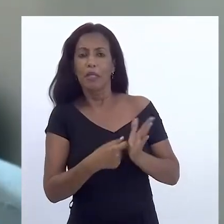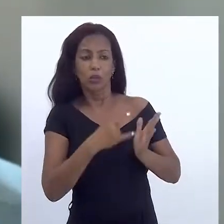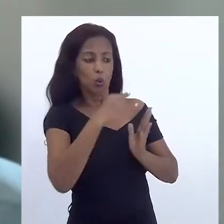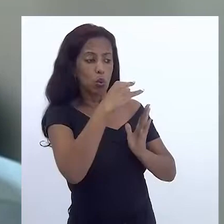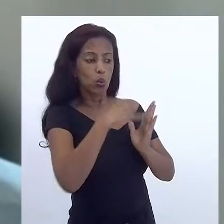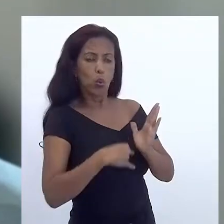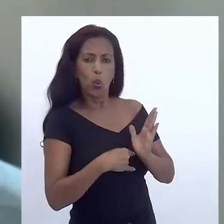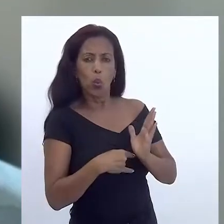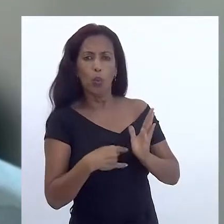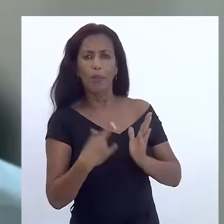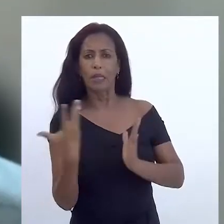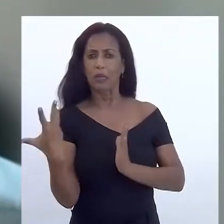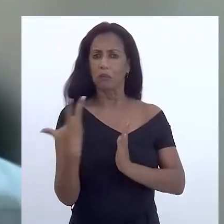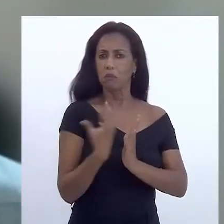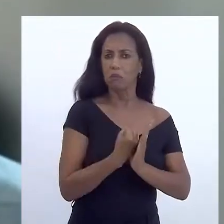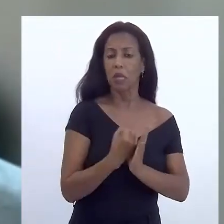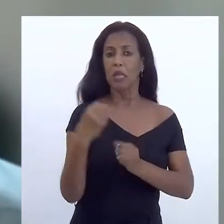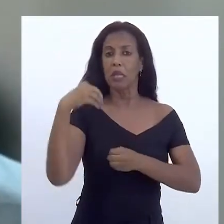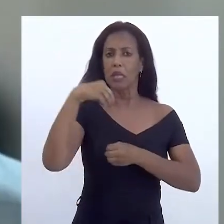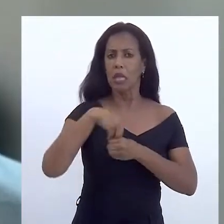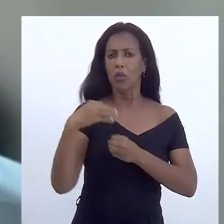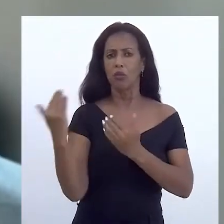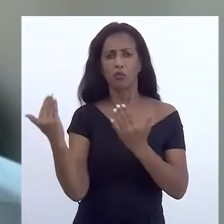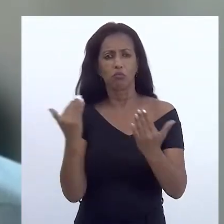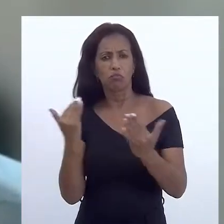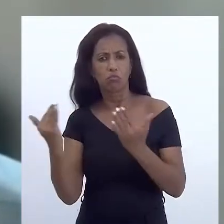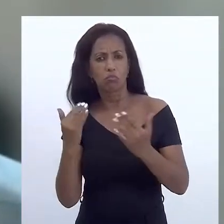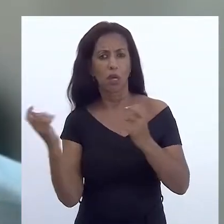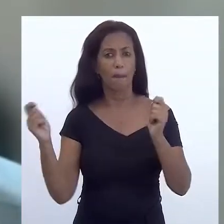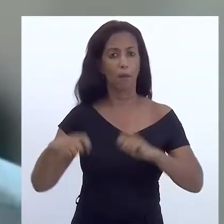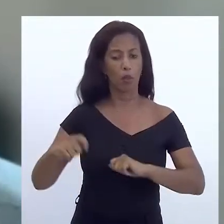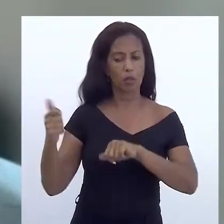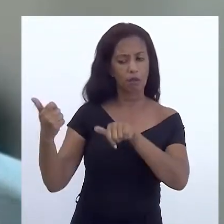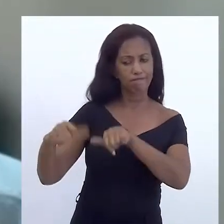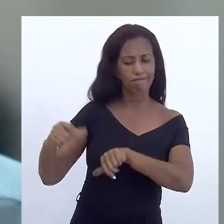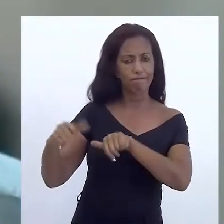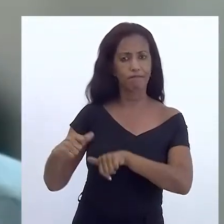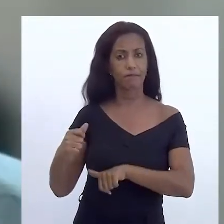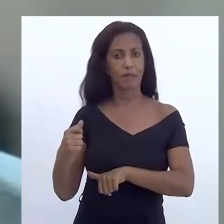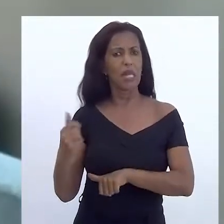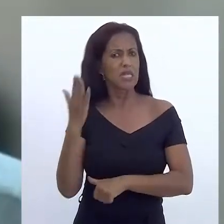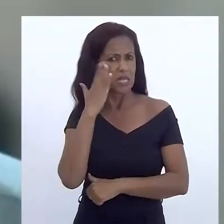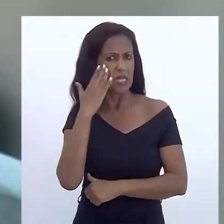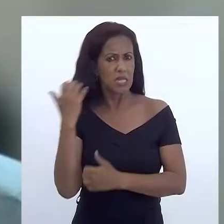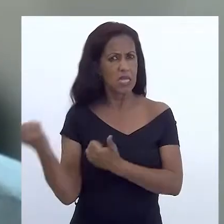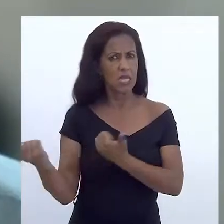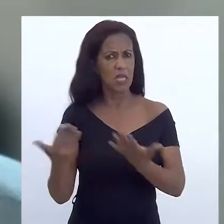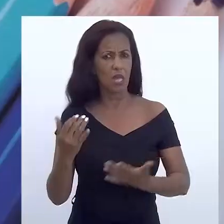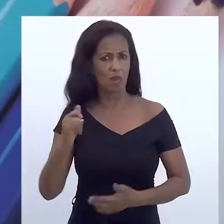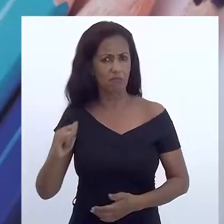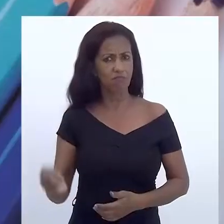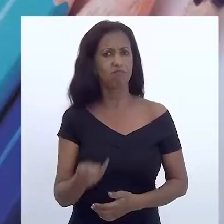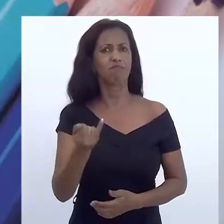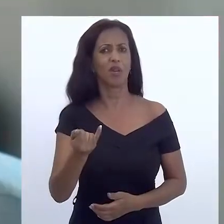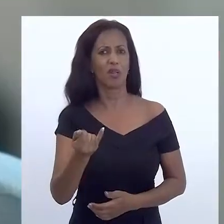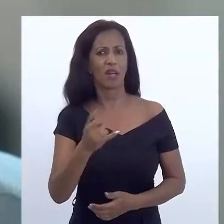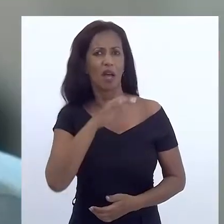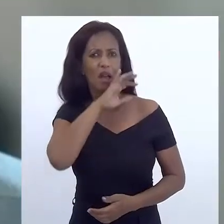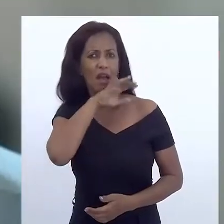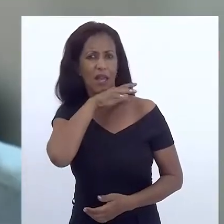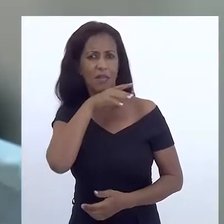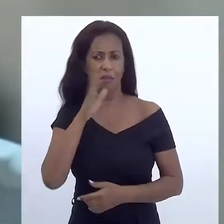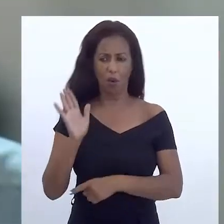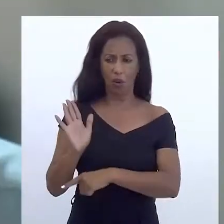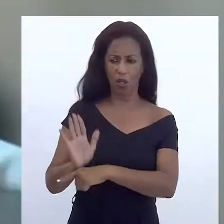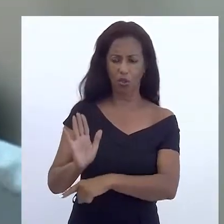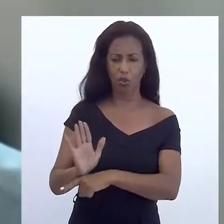documentar dentro dos principais parâmetros que nós possamos avaliar. Sabemos que traz benefícios a terapia animal assistida. E